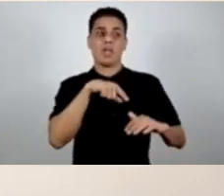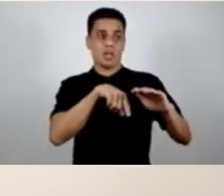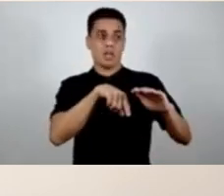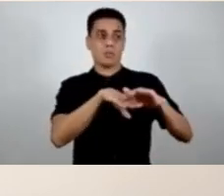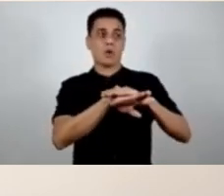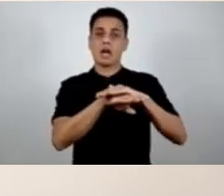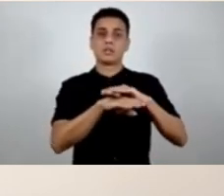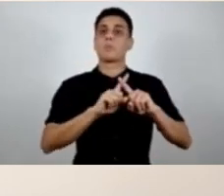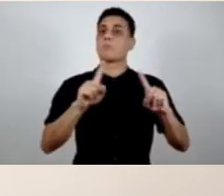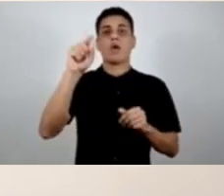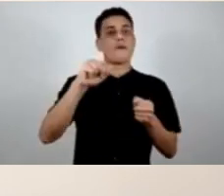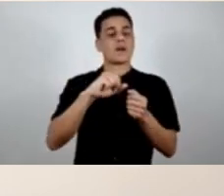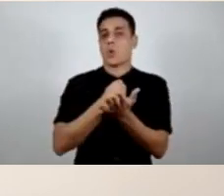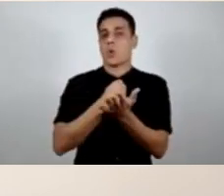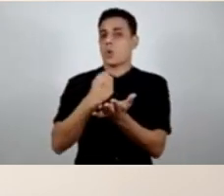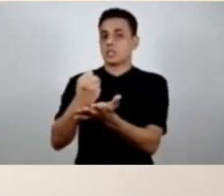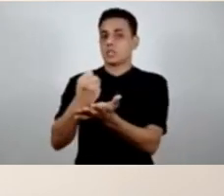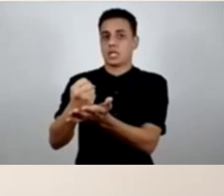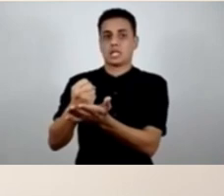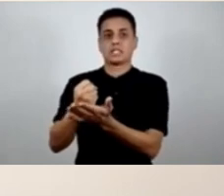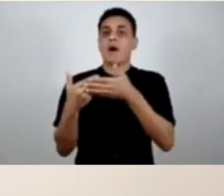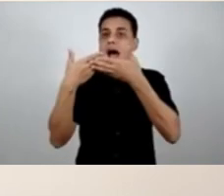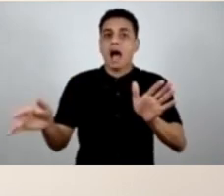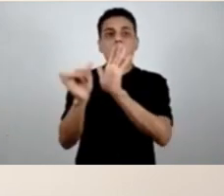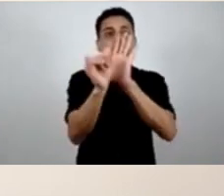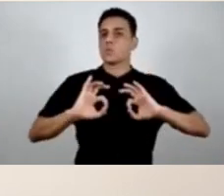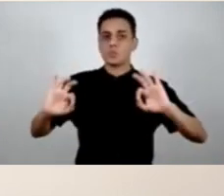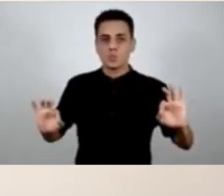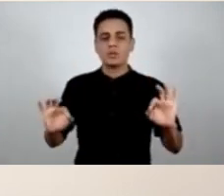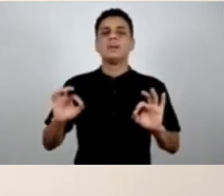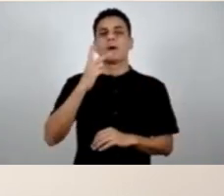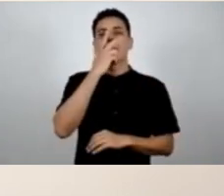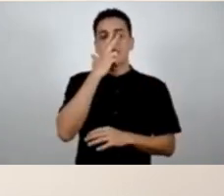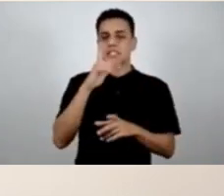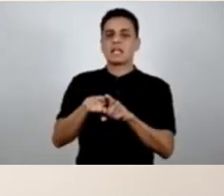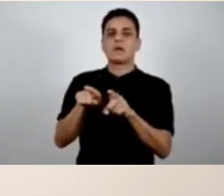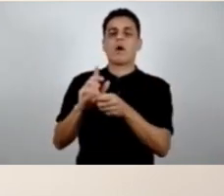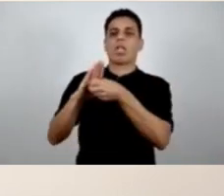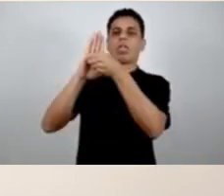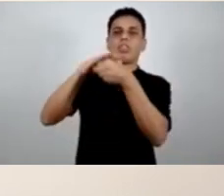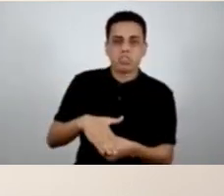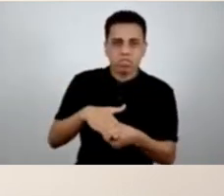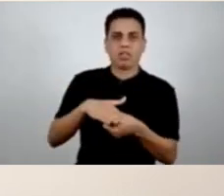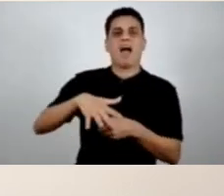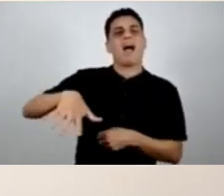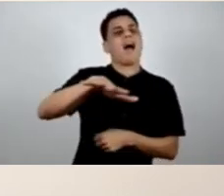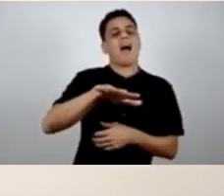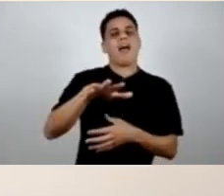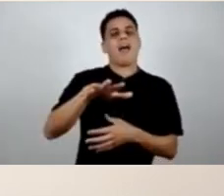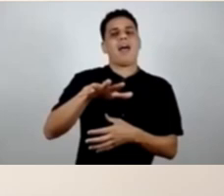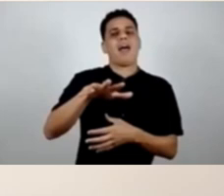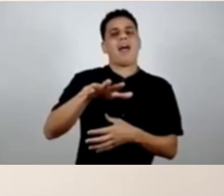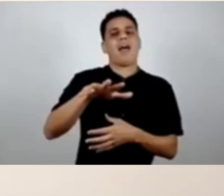as contratações, não lança novos editais. Então, existe uma asfixia do setor, que é muito ruim.